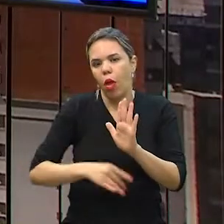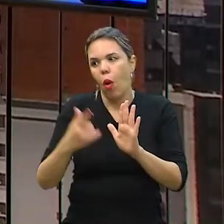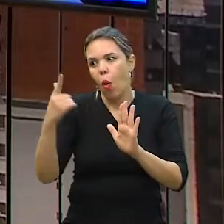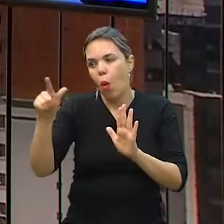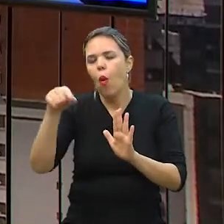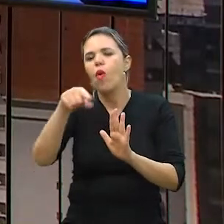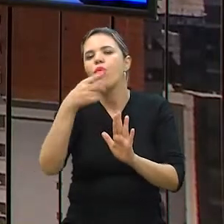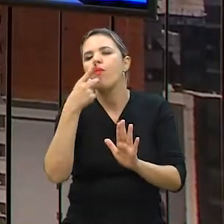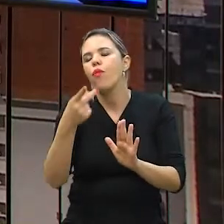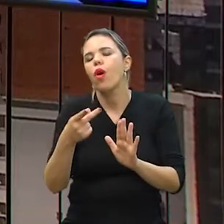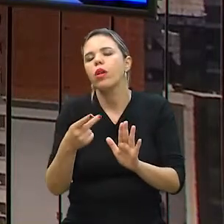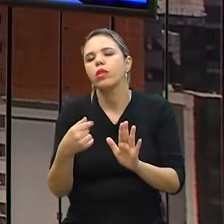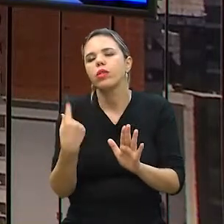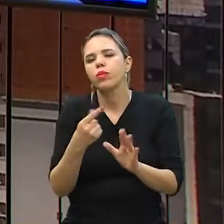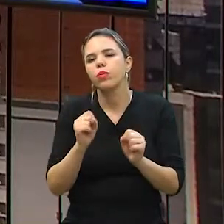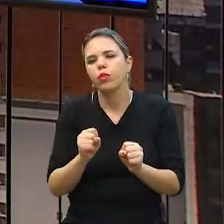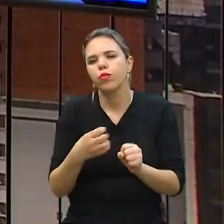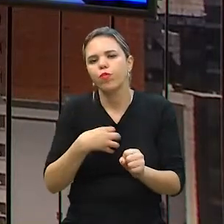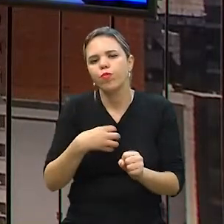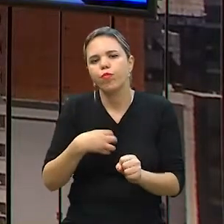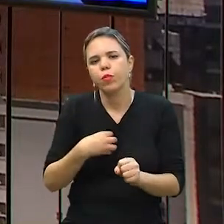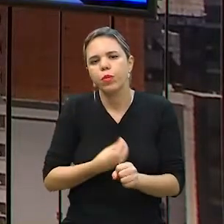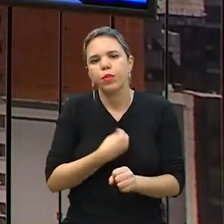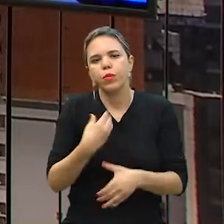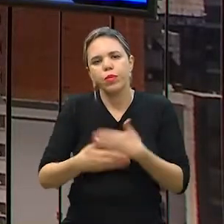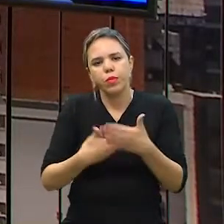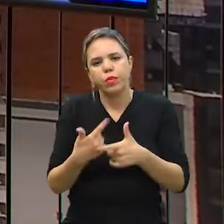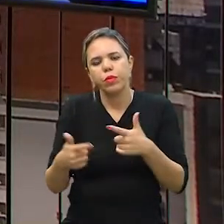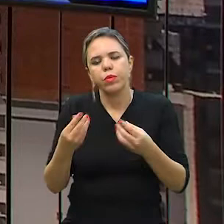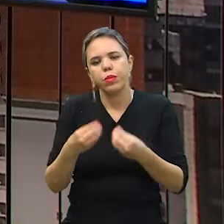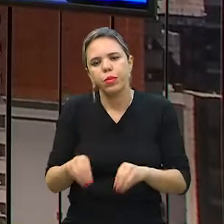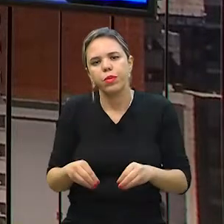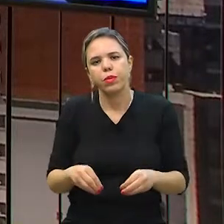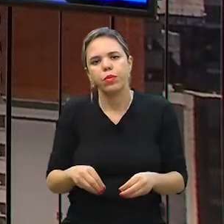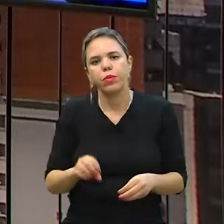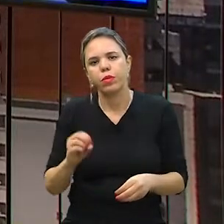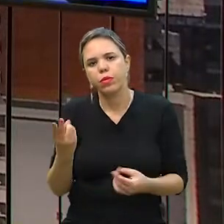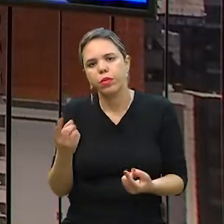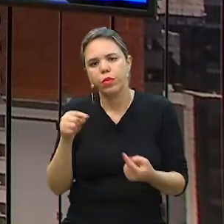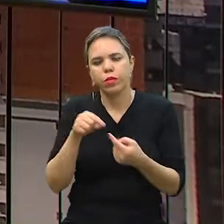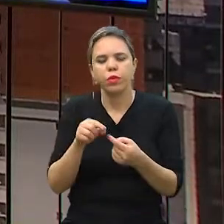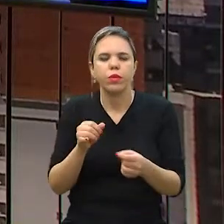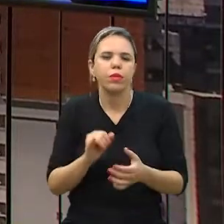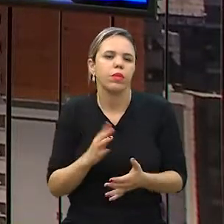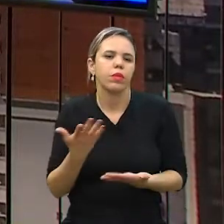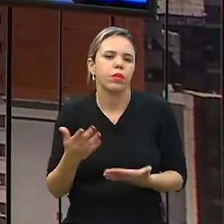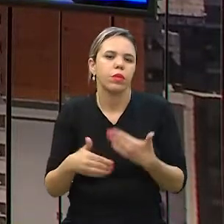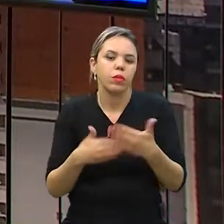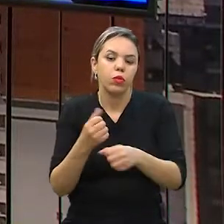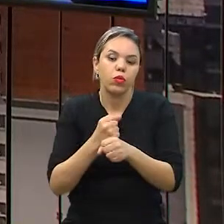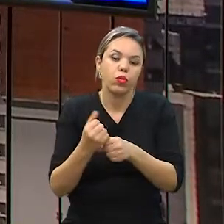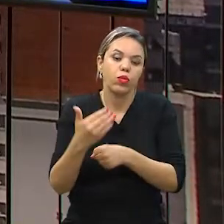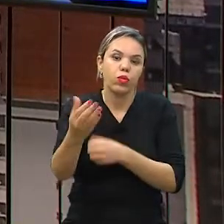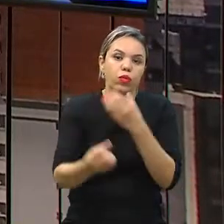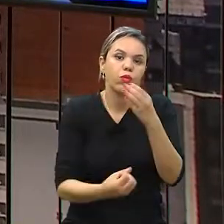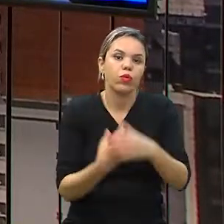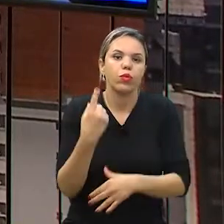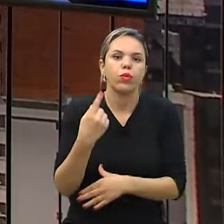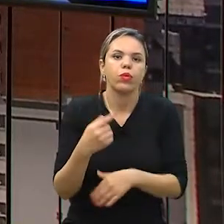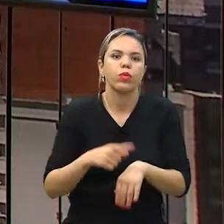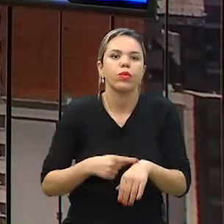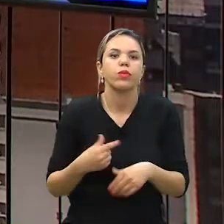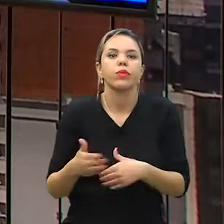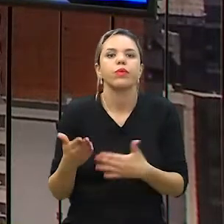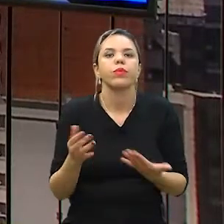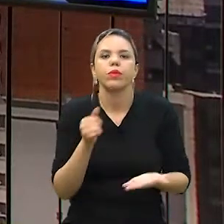você mencionaria que a gente pode sentir na nossa vida diretamente ou mesmo daqui a muitos anos, daqui a um longo